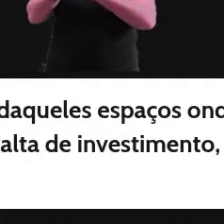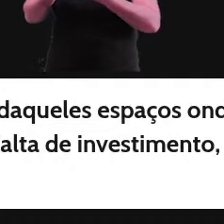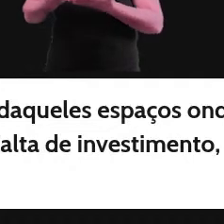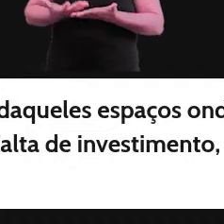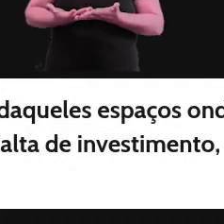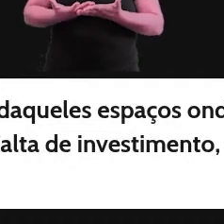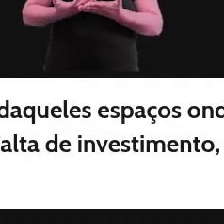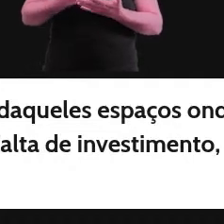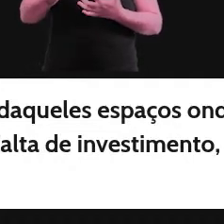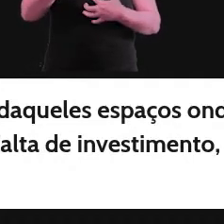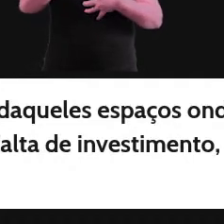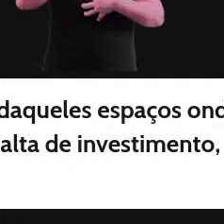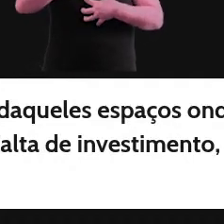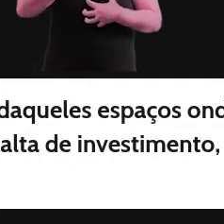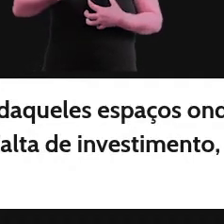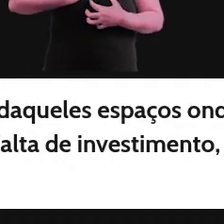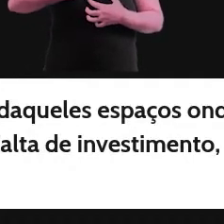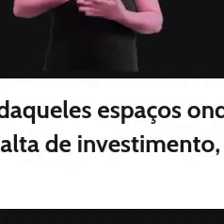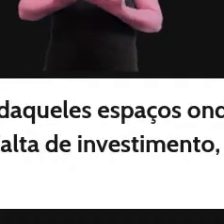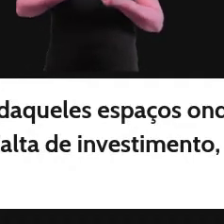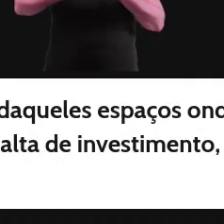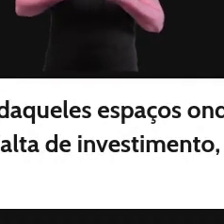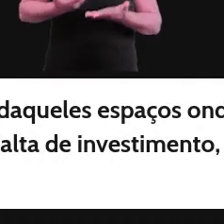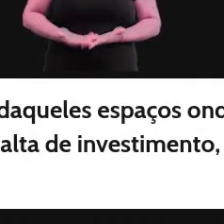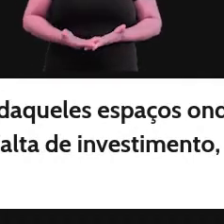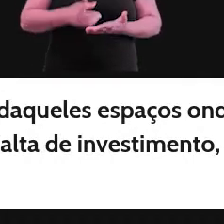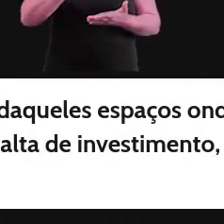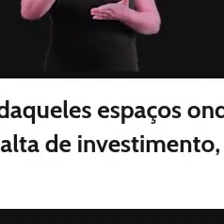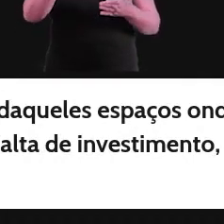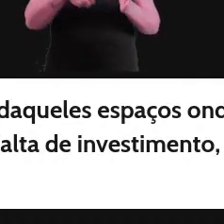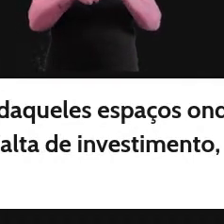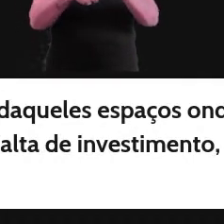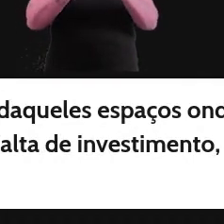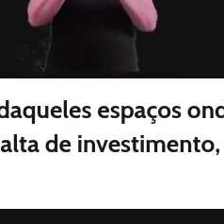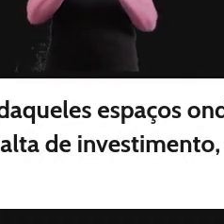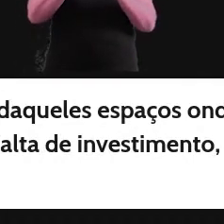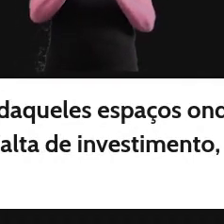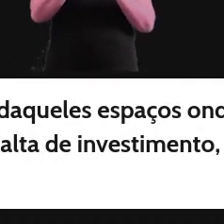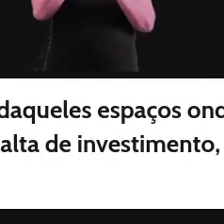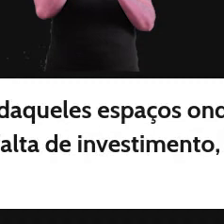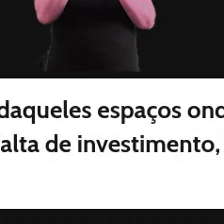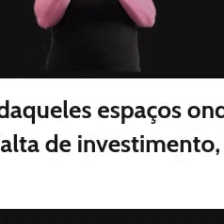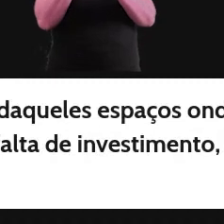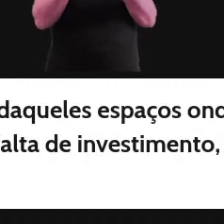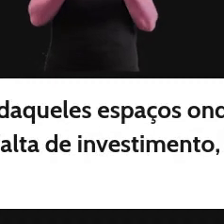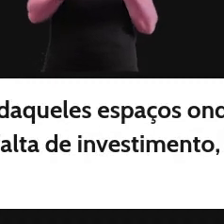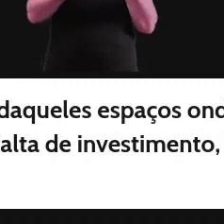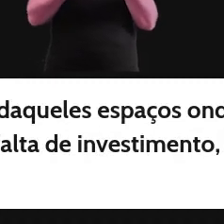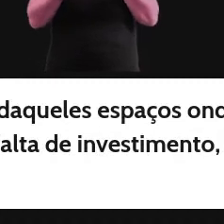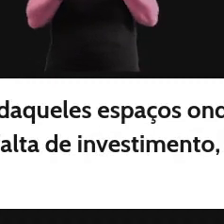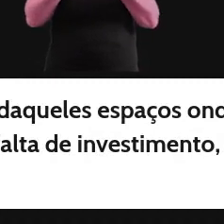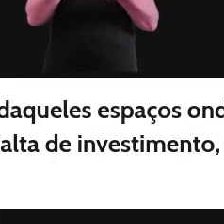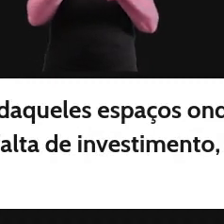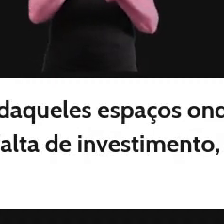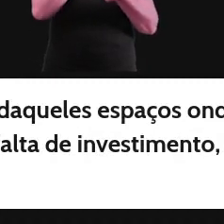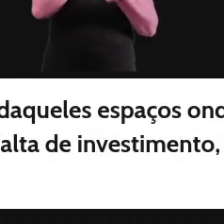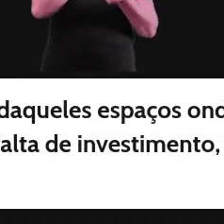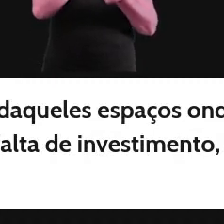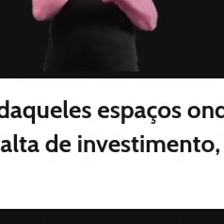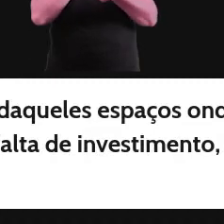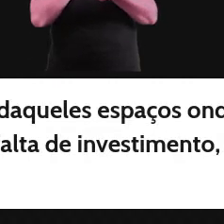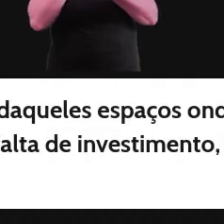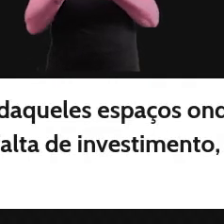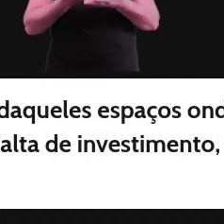o engajamento? Como que isso fica, né? Muitas vezes é uma exposição que não é muito convidativa, que pode ser um pouco entediante. Então, todos